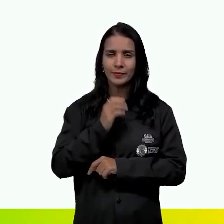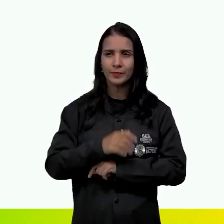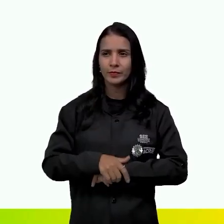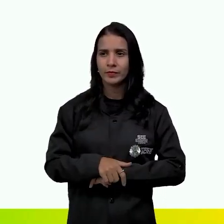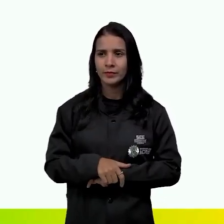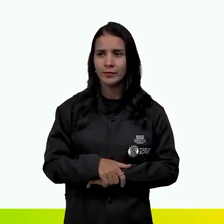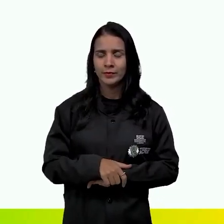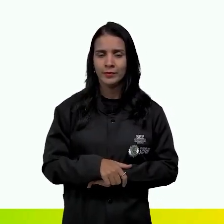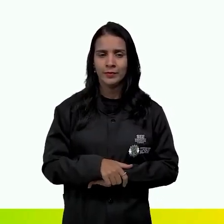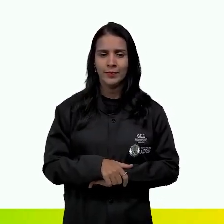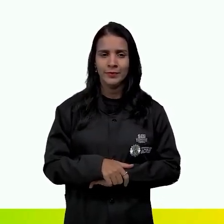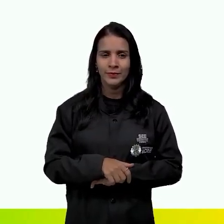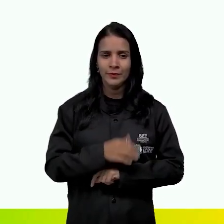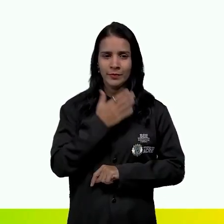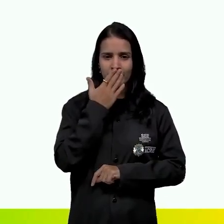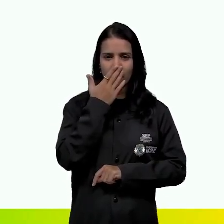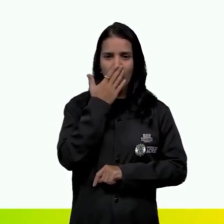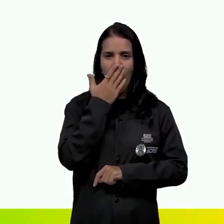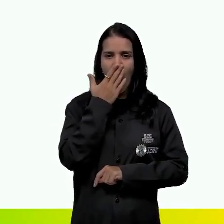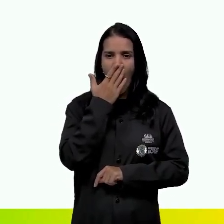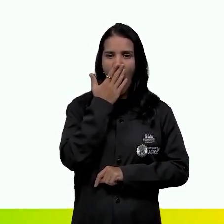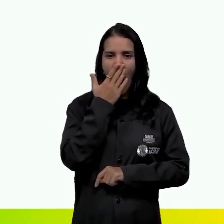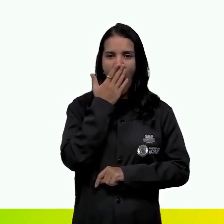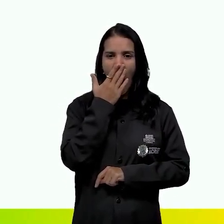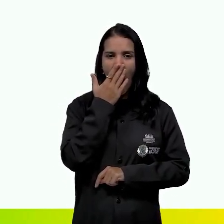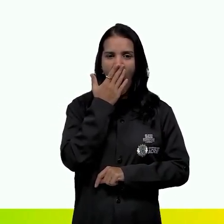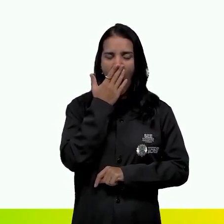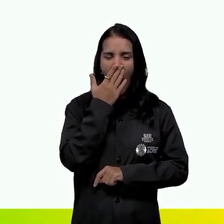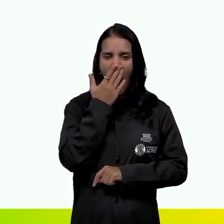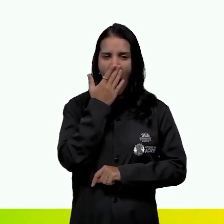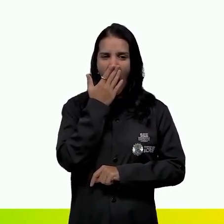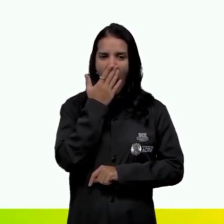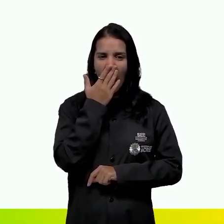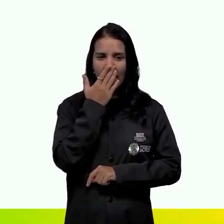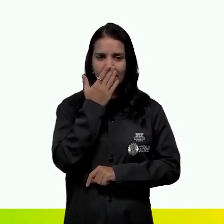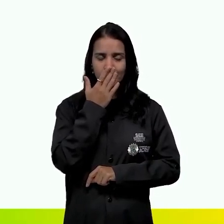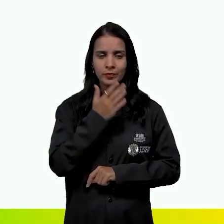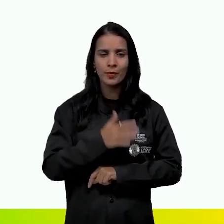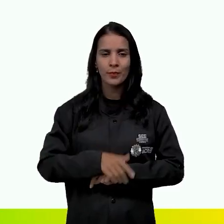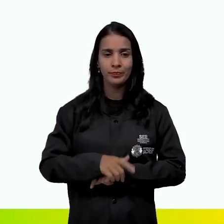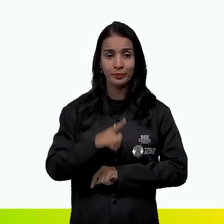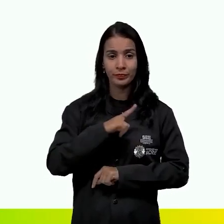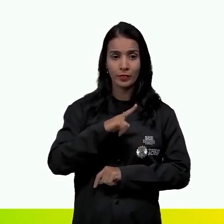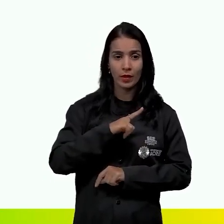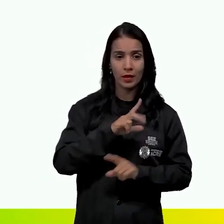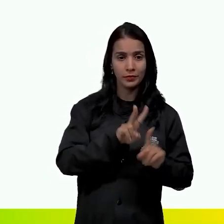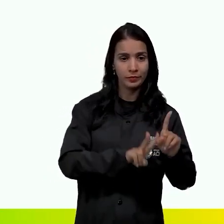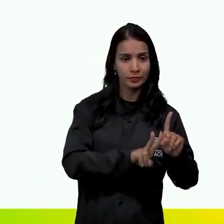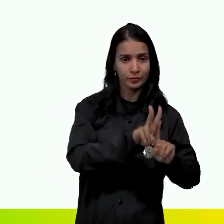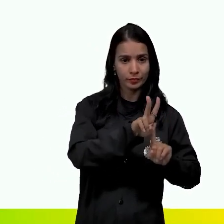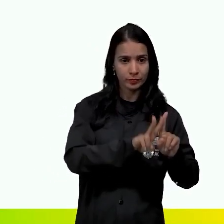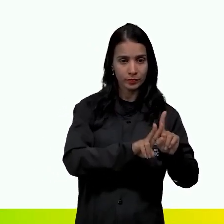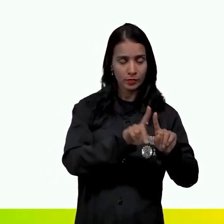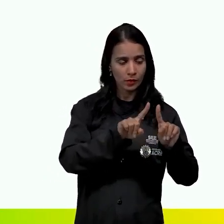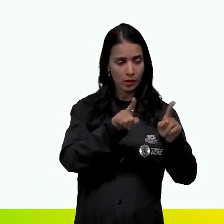volume dela, em função do tempo, por exemplo, pode ser dada olhando a